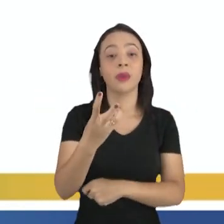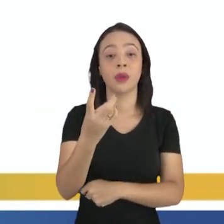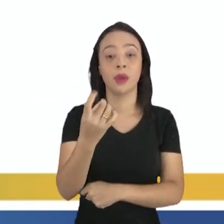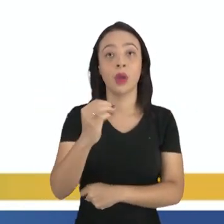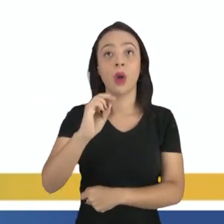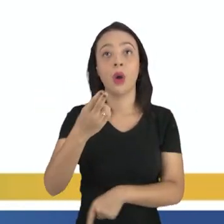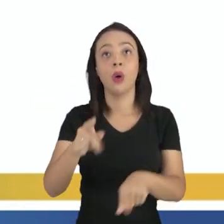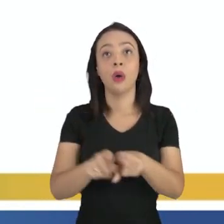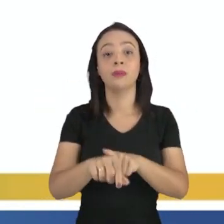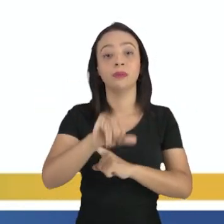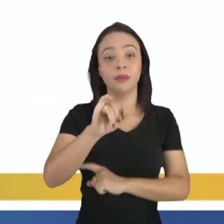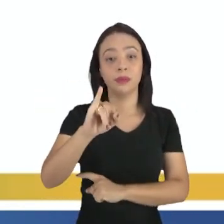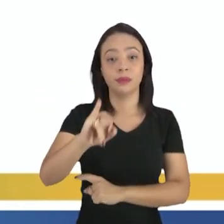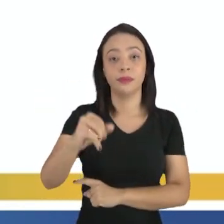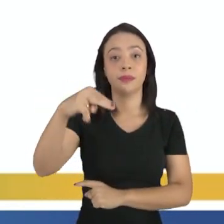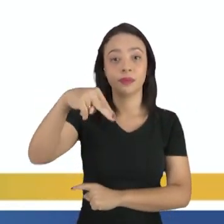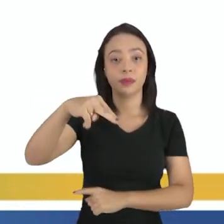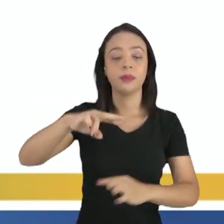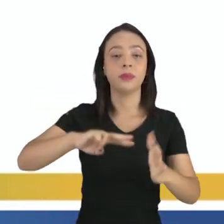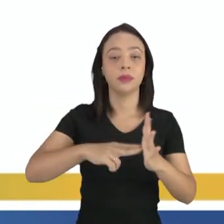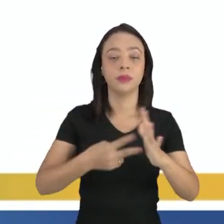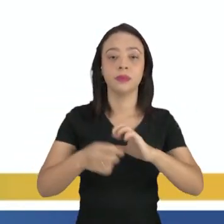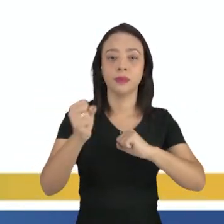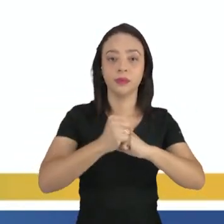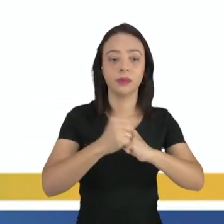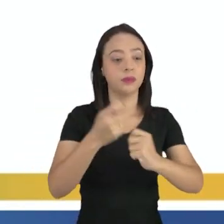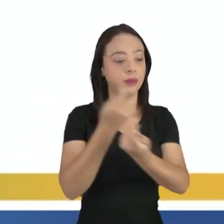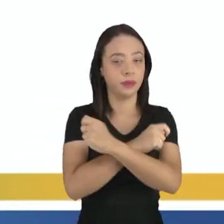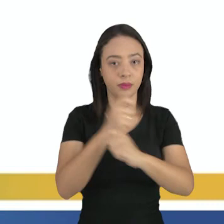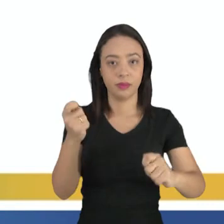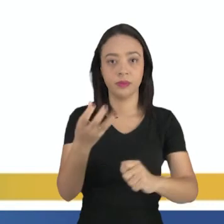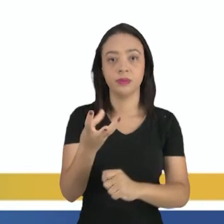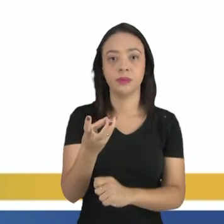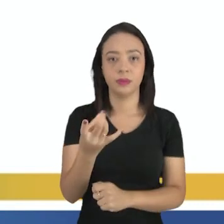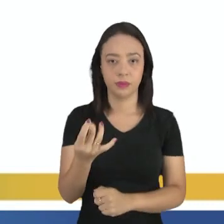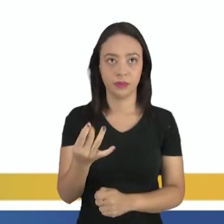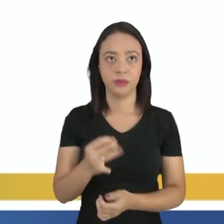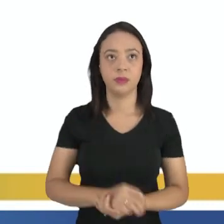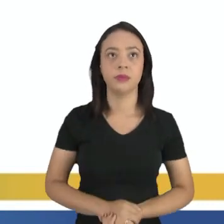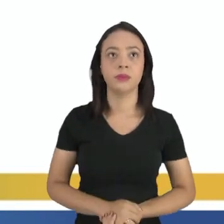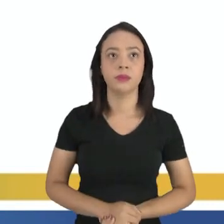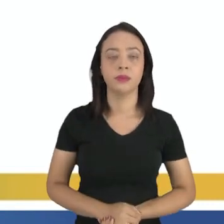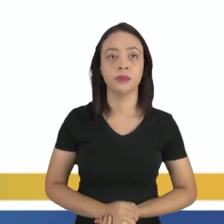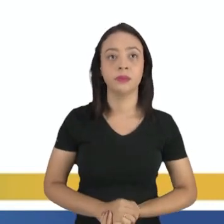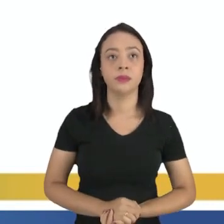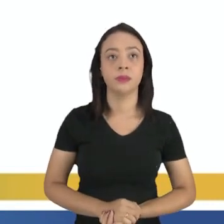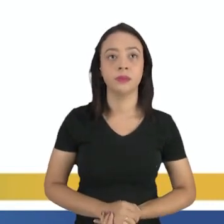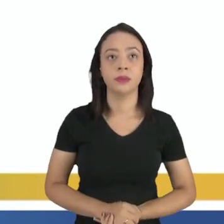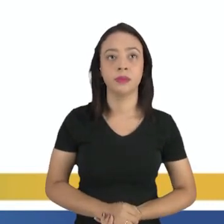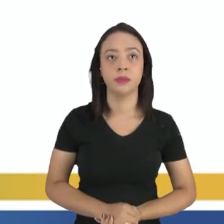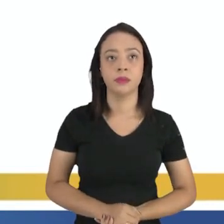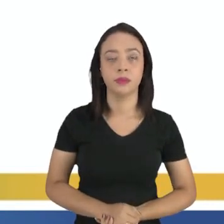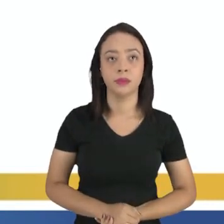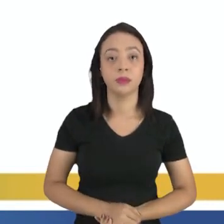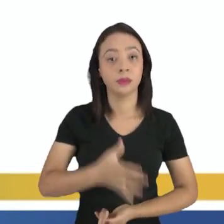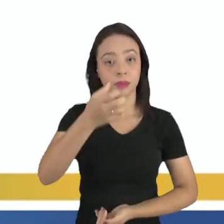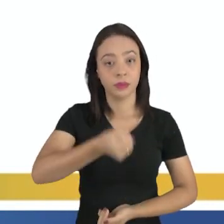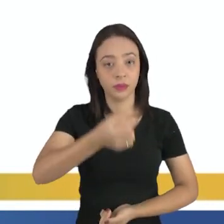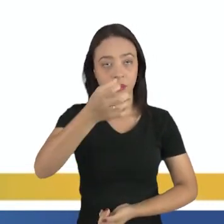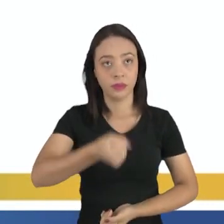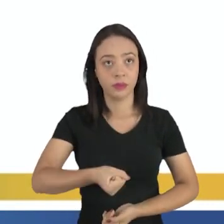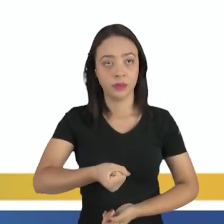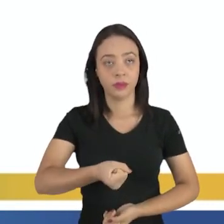contáveis e IN para substantivos incontáveis. Então, nós temos aí milk, que é